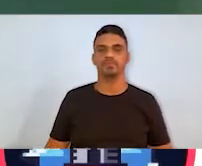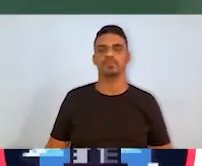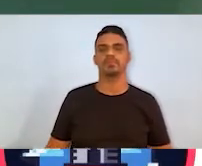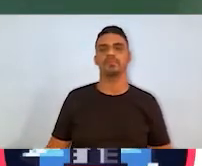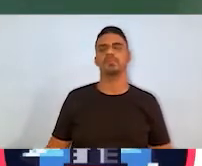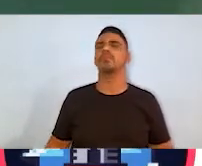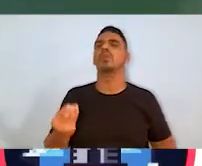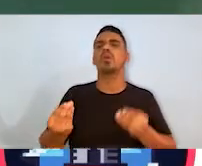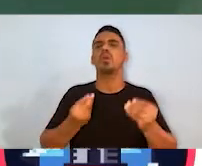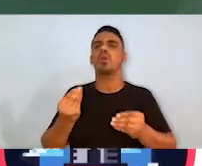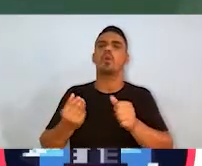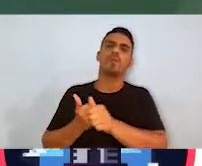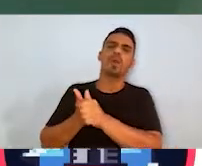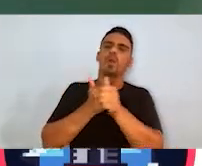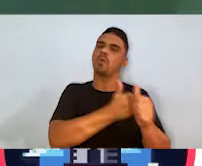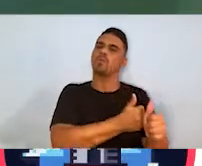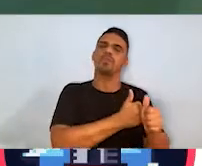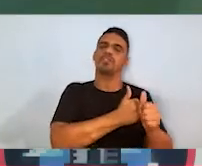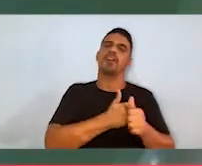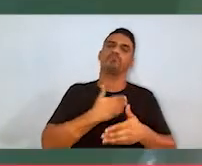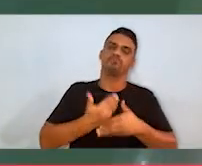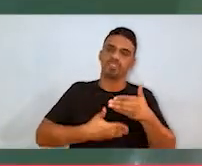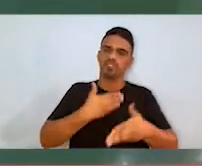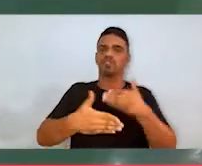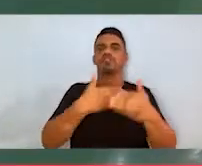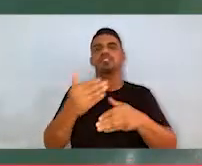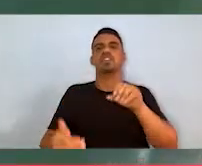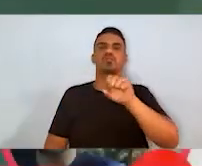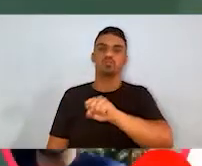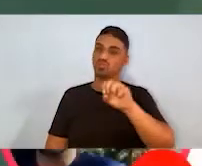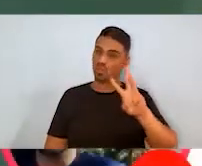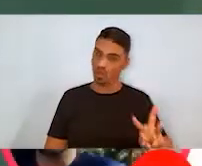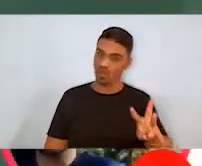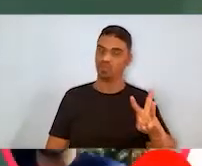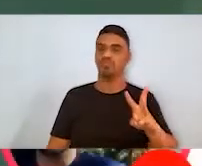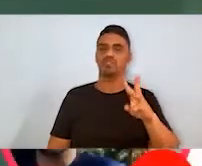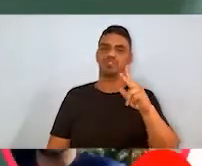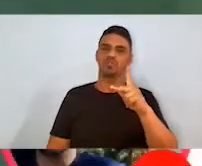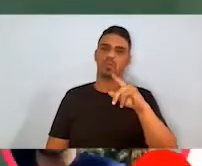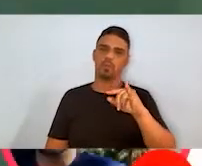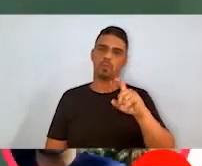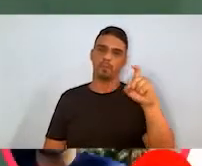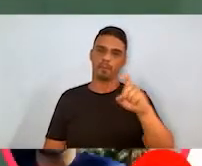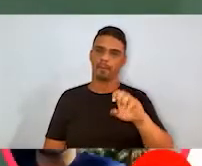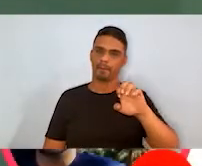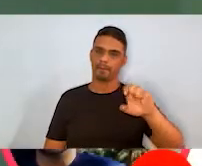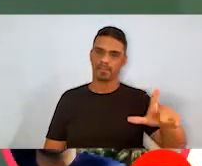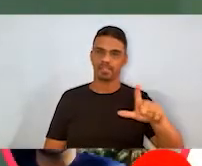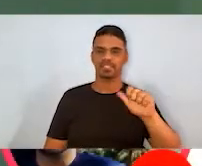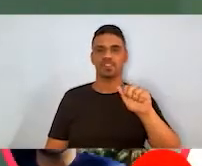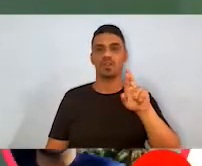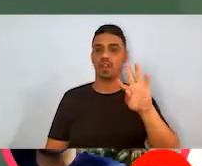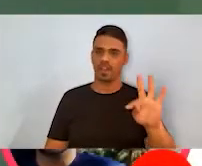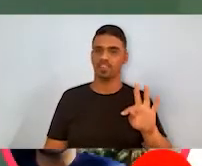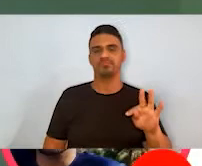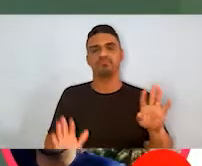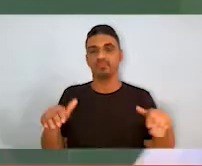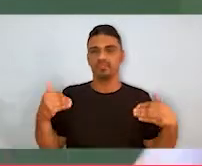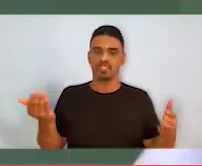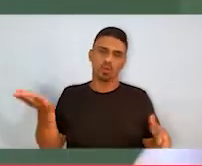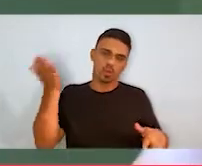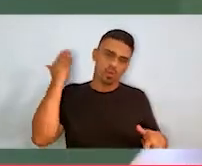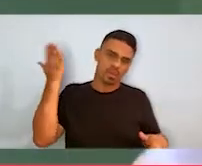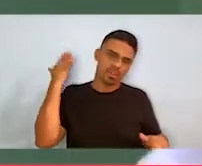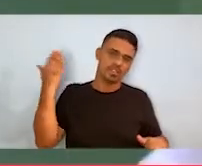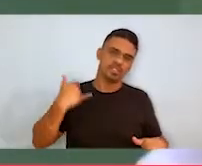A questão de acompanhar a evolução aqui dos softwares, das técnicas de pixel art. Então, eu comecei mais ou menos lá